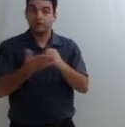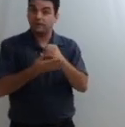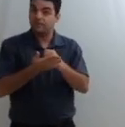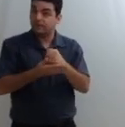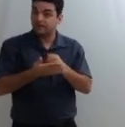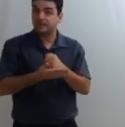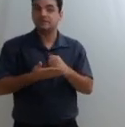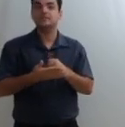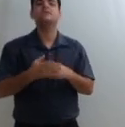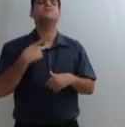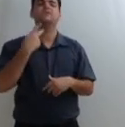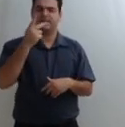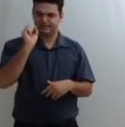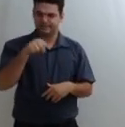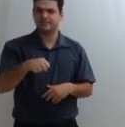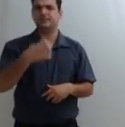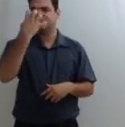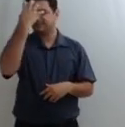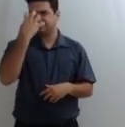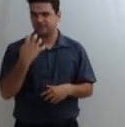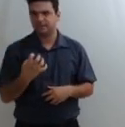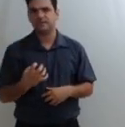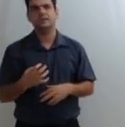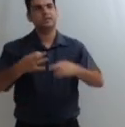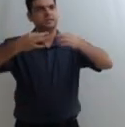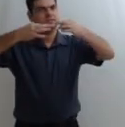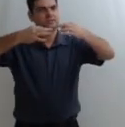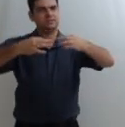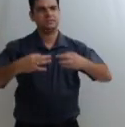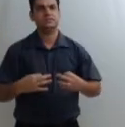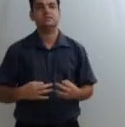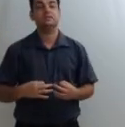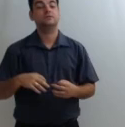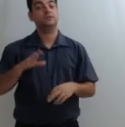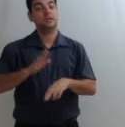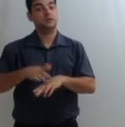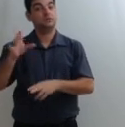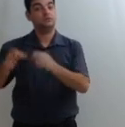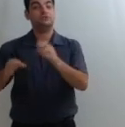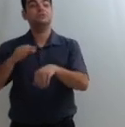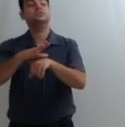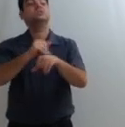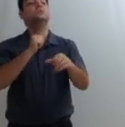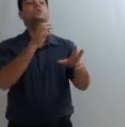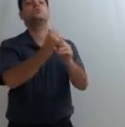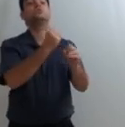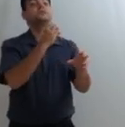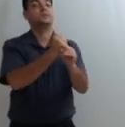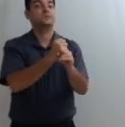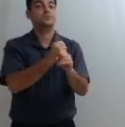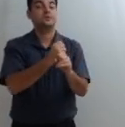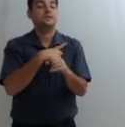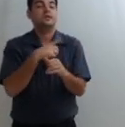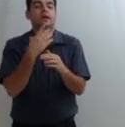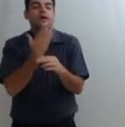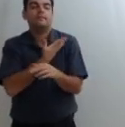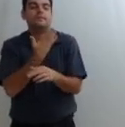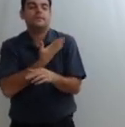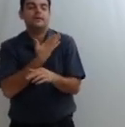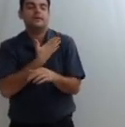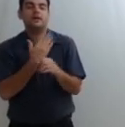é forte de que um juiz teria nomeado contador de empresa que possui relação, que